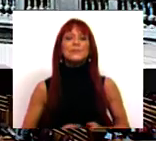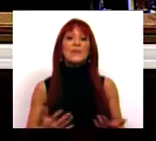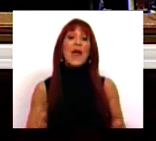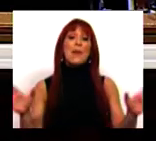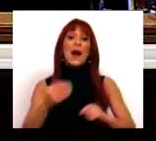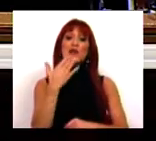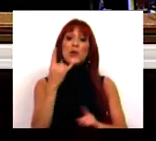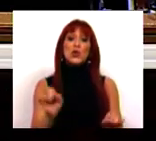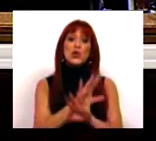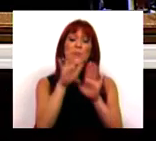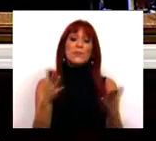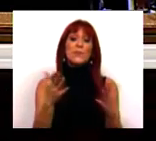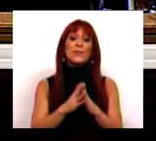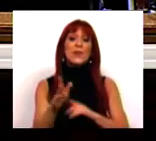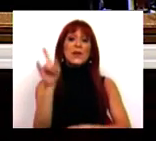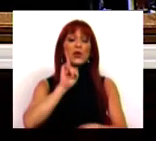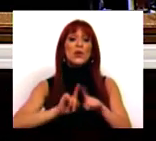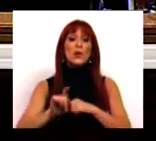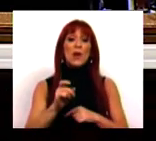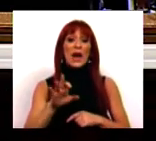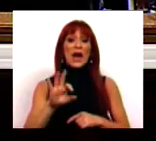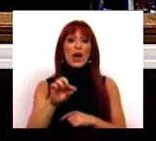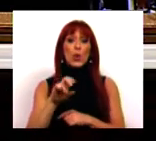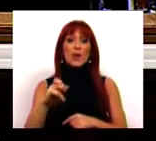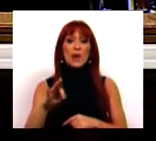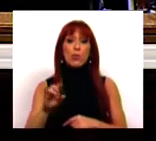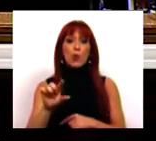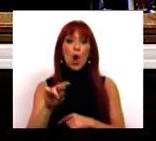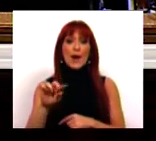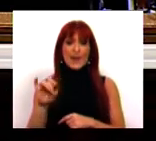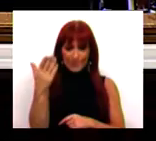Para mais um pedido de esclarecimento, tem a palavra a Sra. Deputada Heloísa Apolónia.